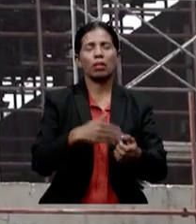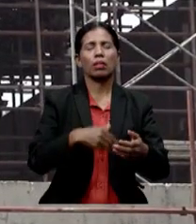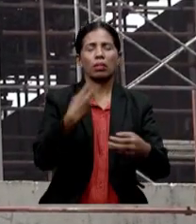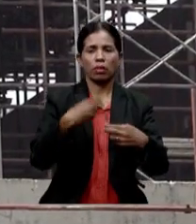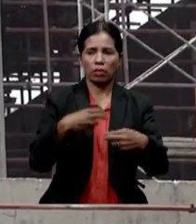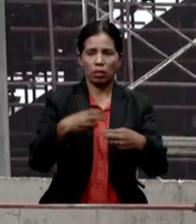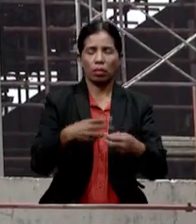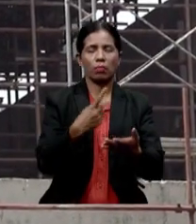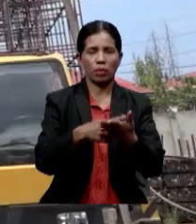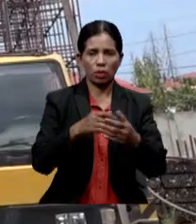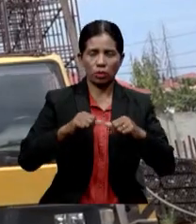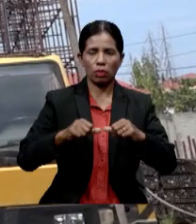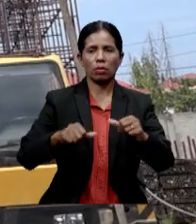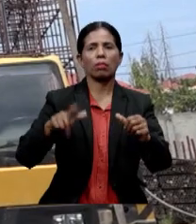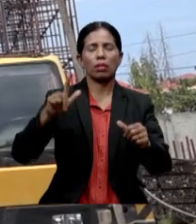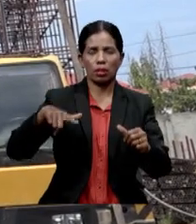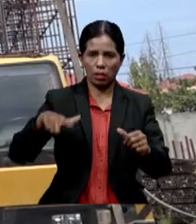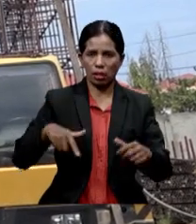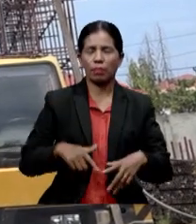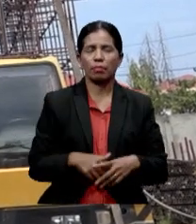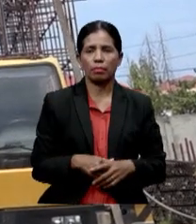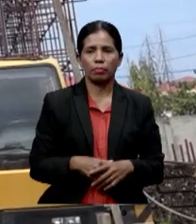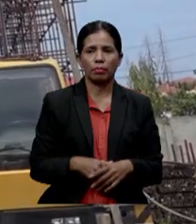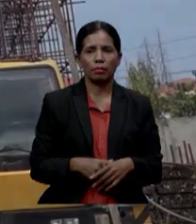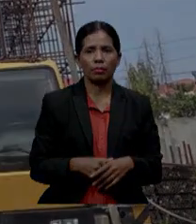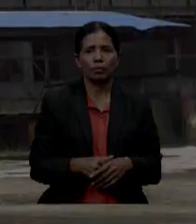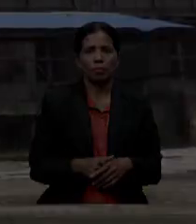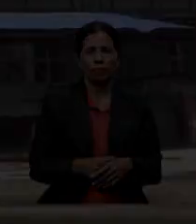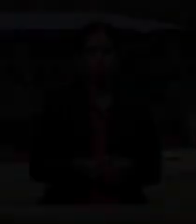prejudica projeto ni la otarde. Celina López, Agostinho da Costa, GMN.